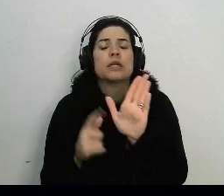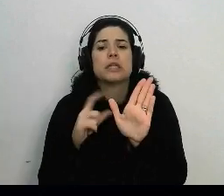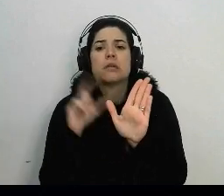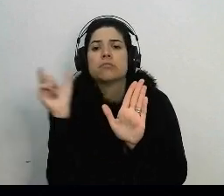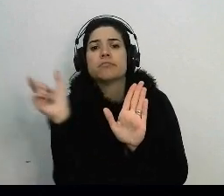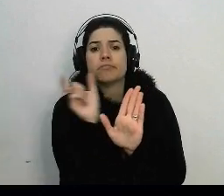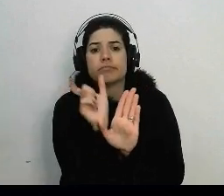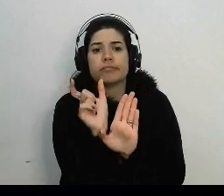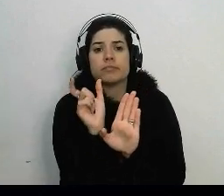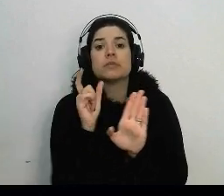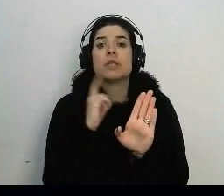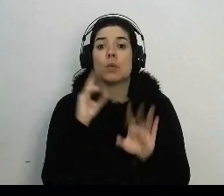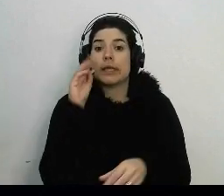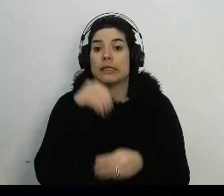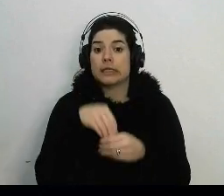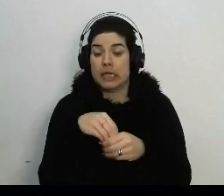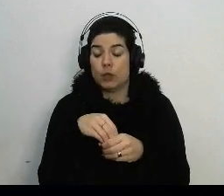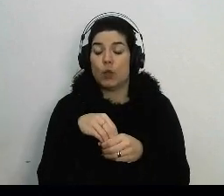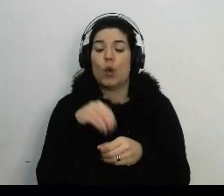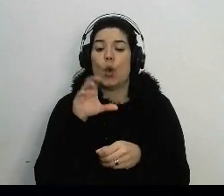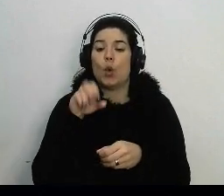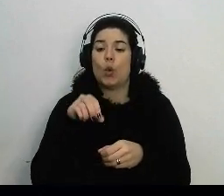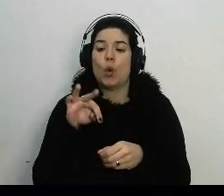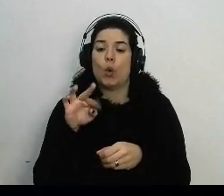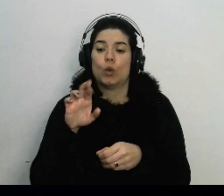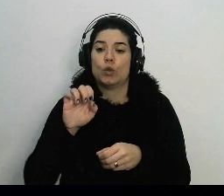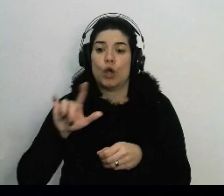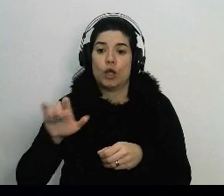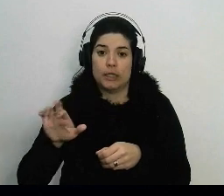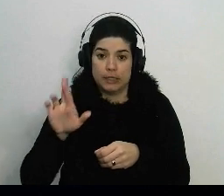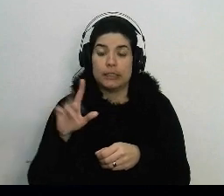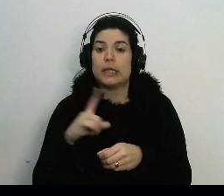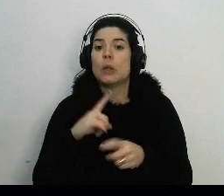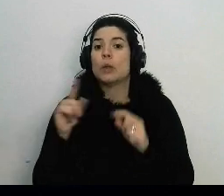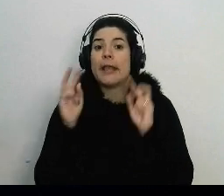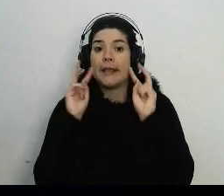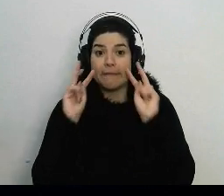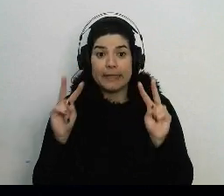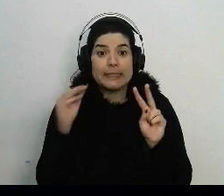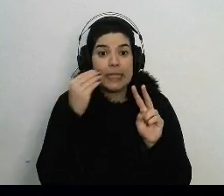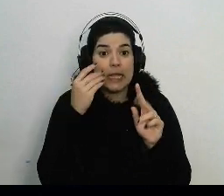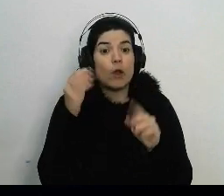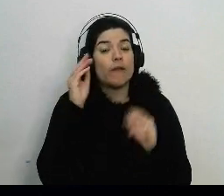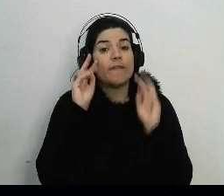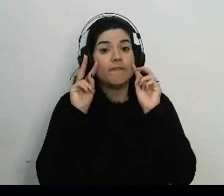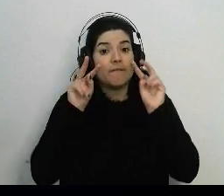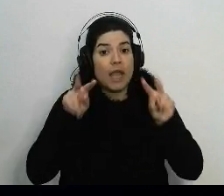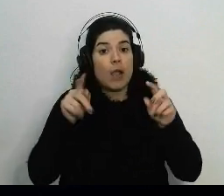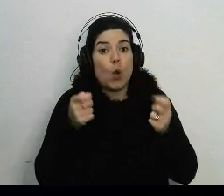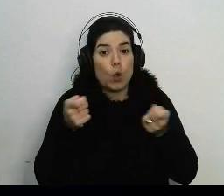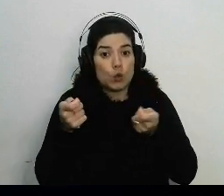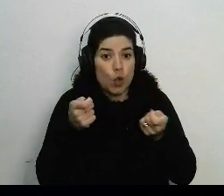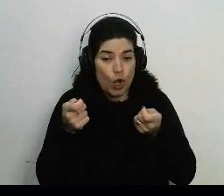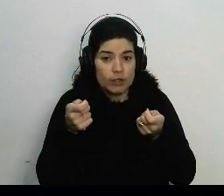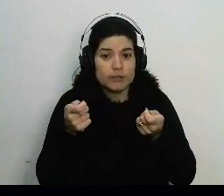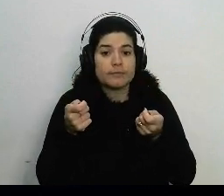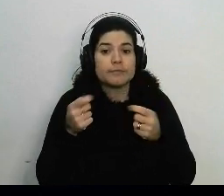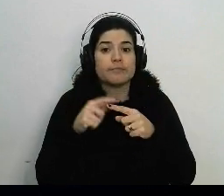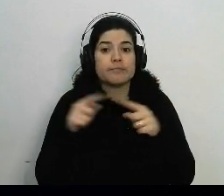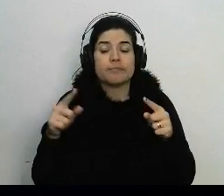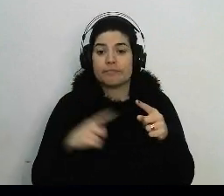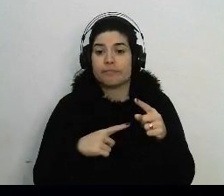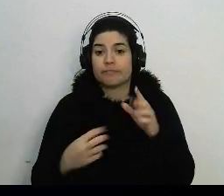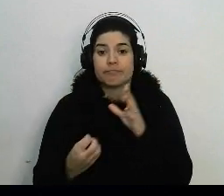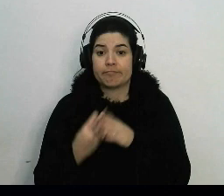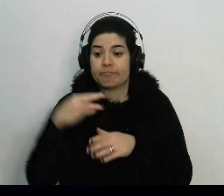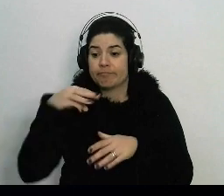controller. Beleza. Então eu vou fazer o teste de account olhando para o controller. Ao chamar um controller e não criando mocks, automaticamente o controller vai lidar